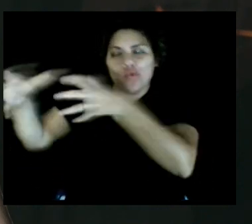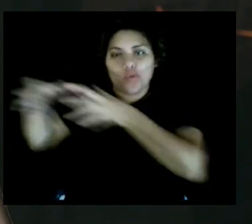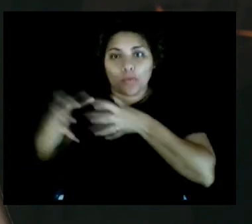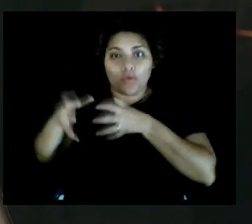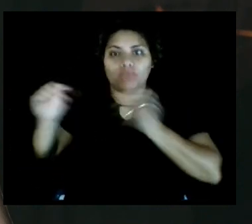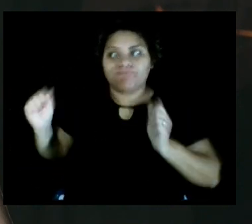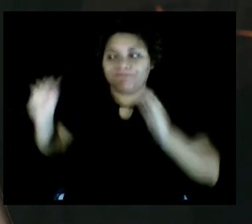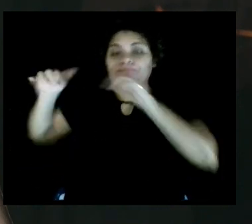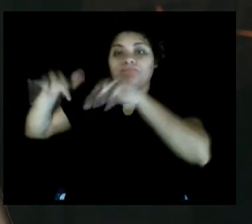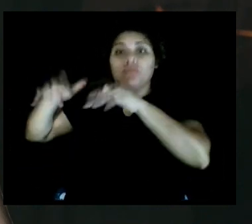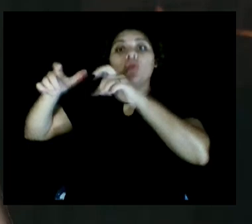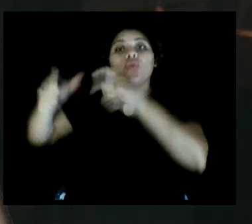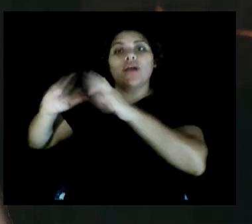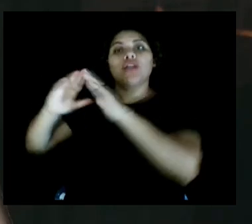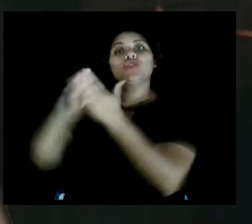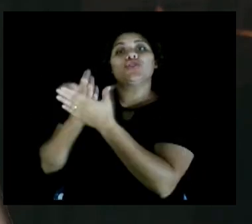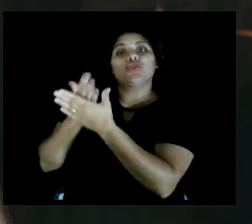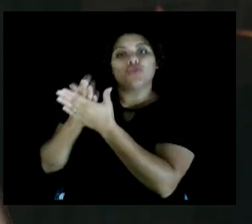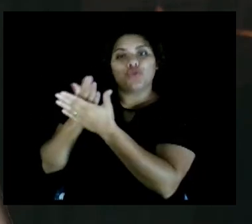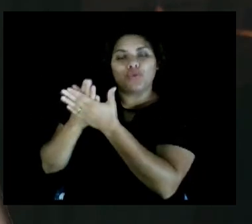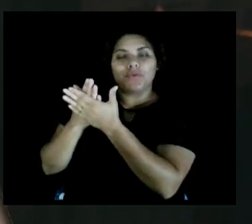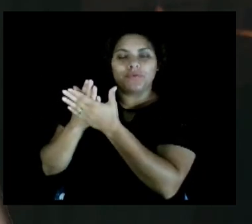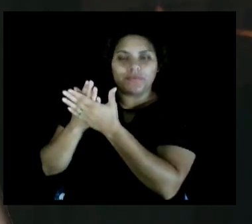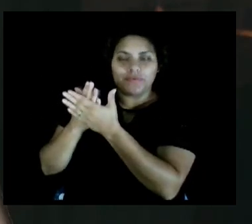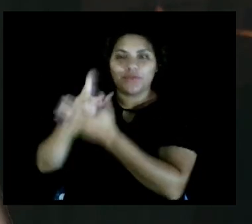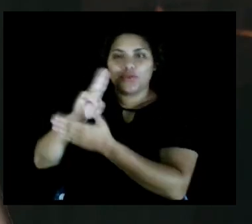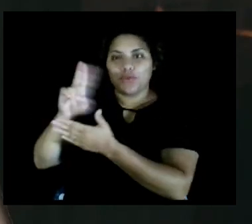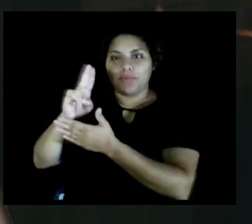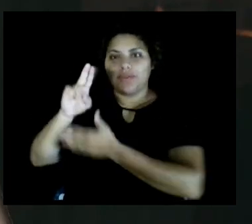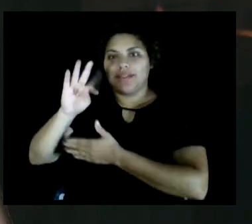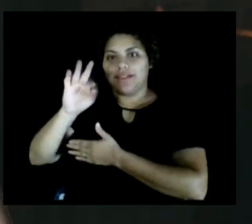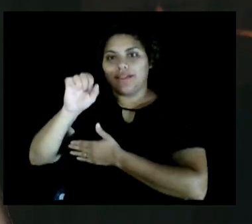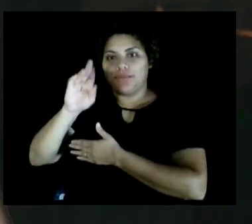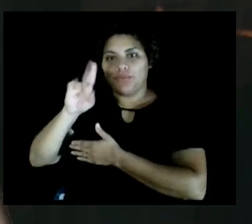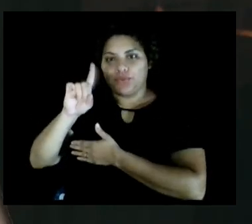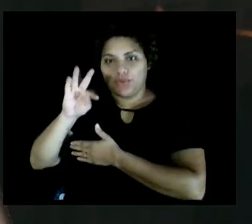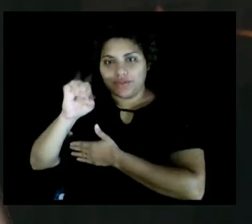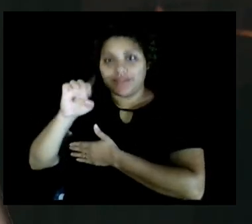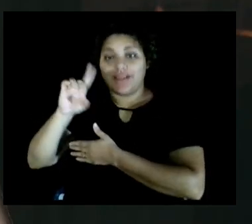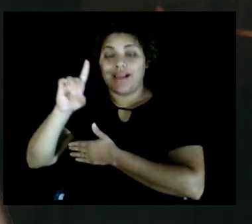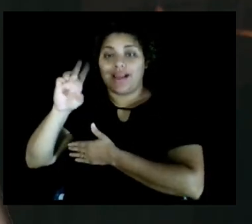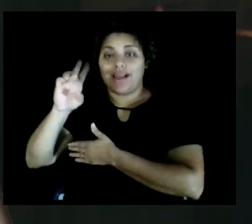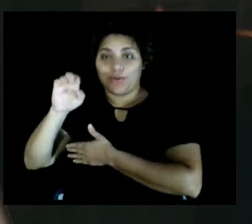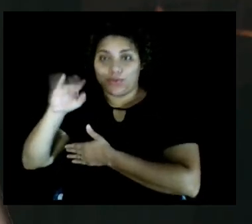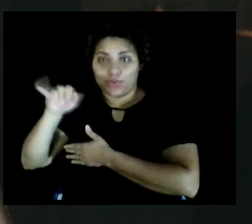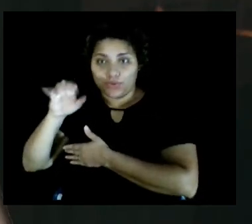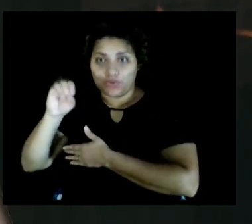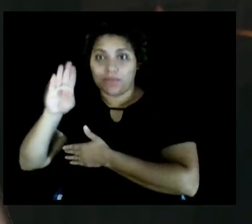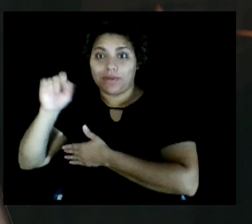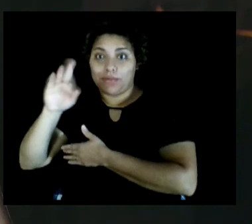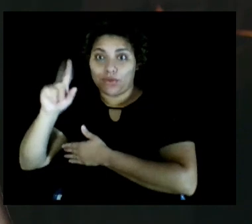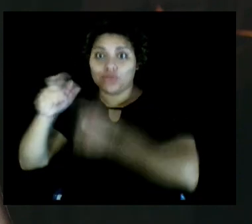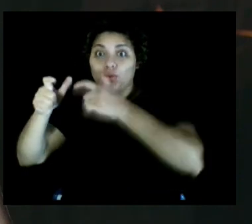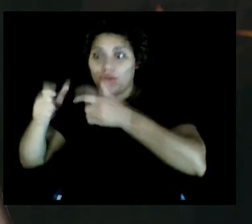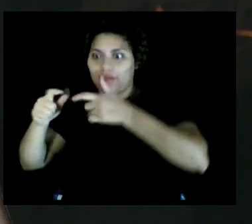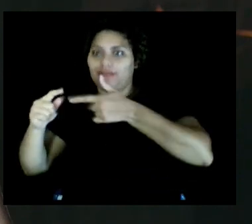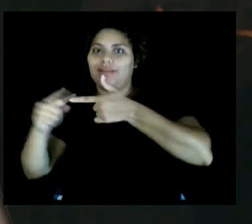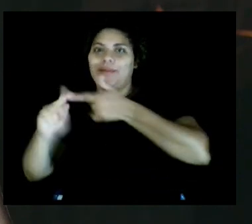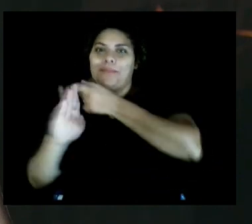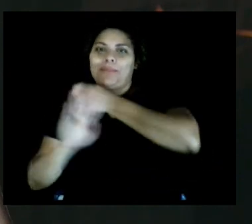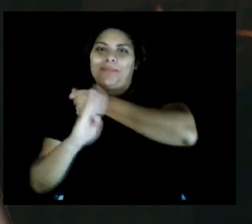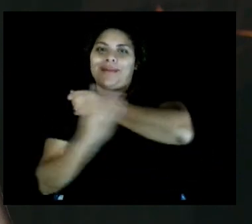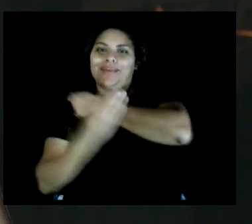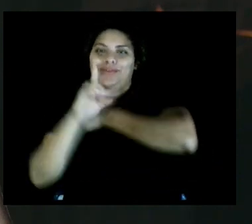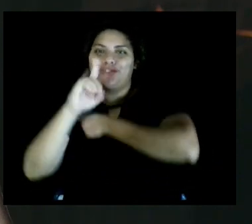Infantil Professora Termudes Araújo Barbosa, no DIC 2. Já as outras 10 irão diretamente